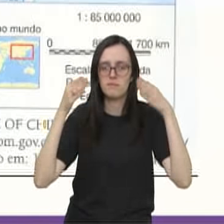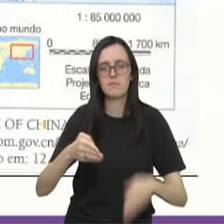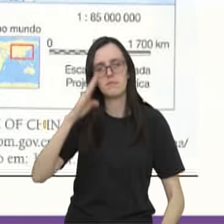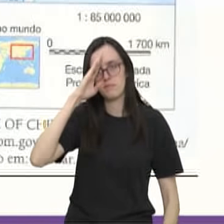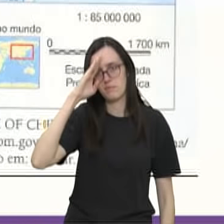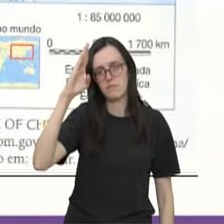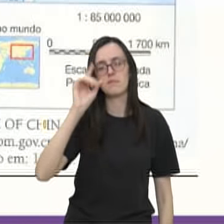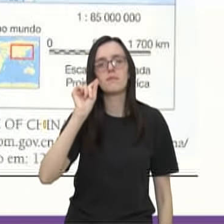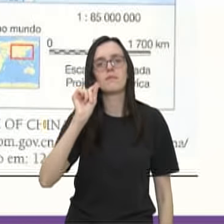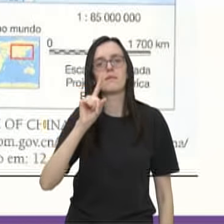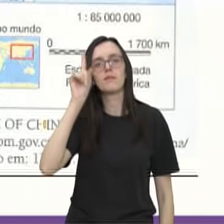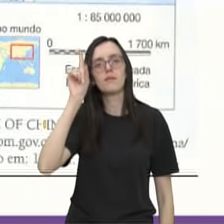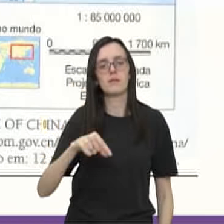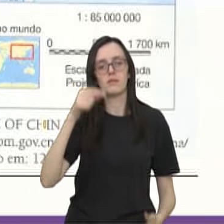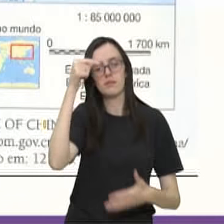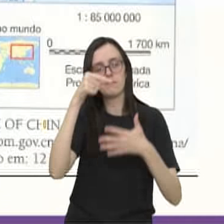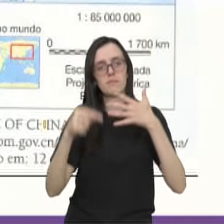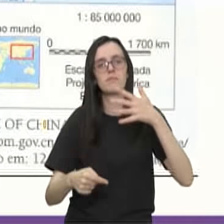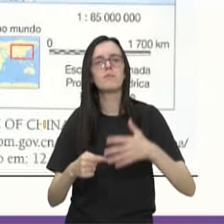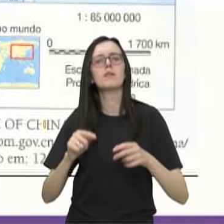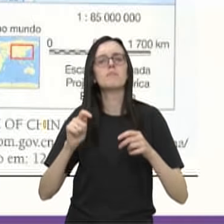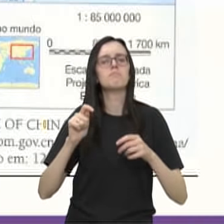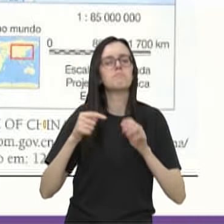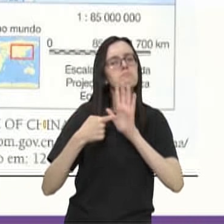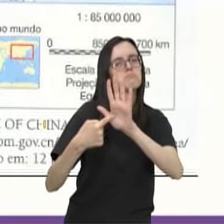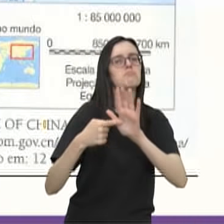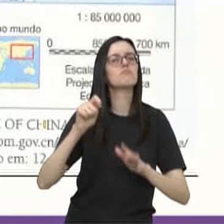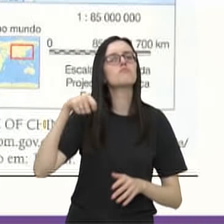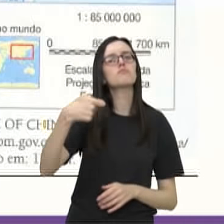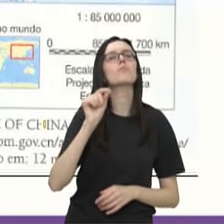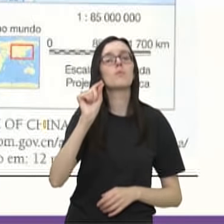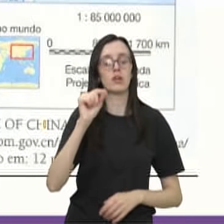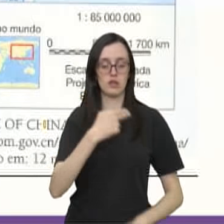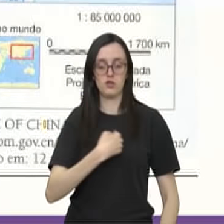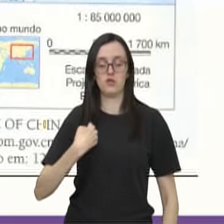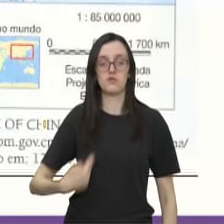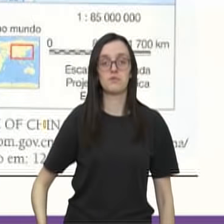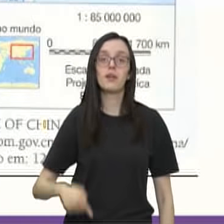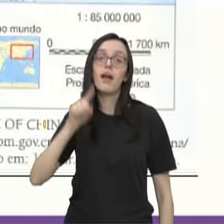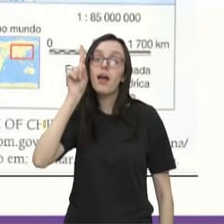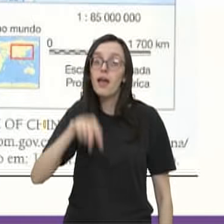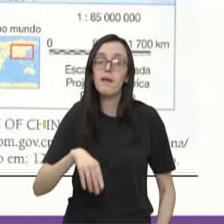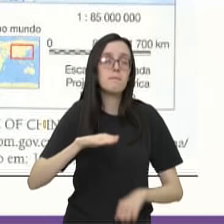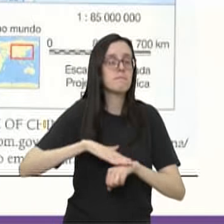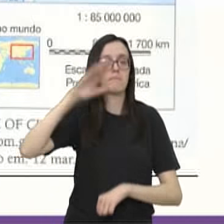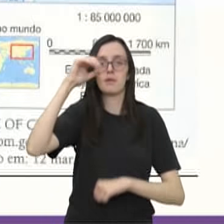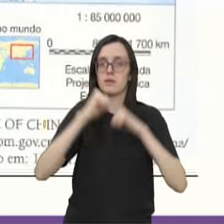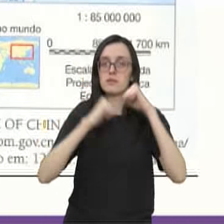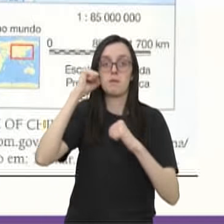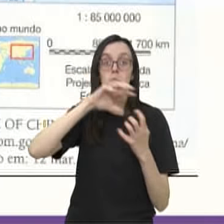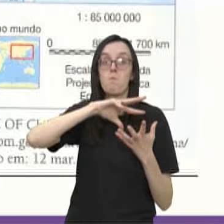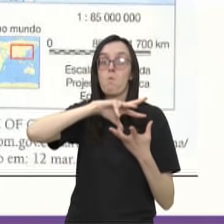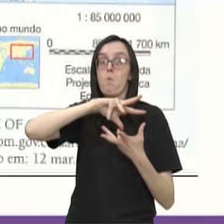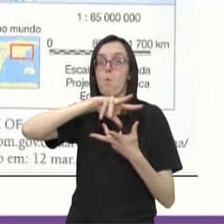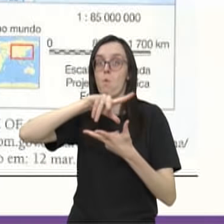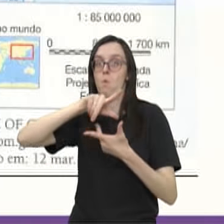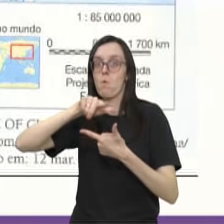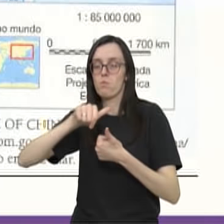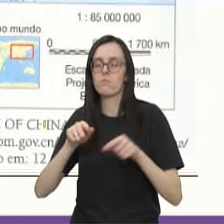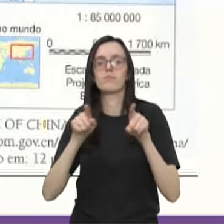principalmente é em questões que dizem respeito que a china é o maior produtor industrial do planeta